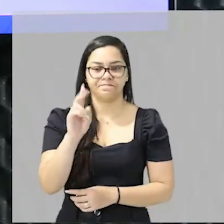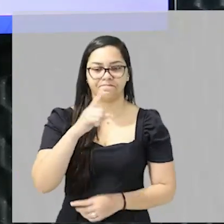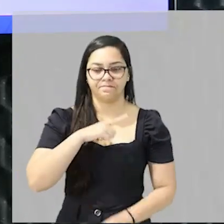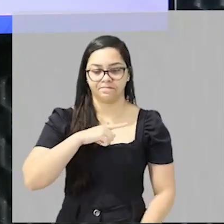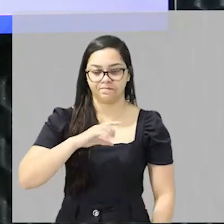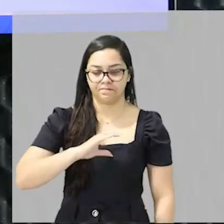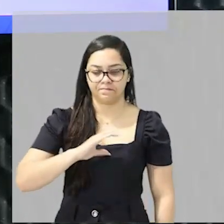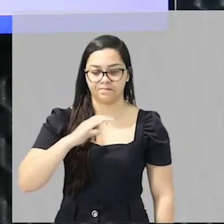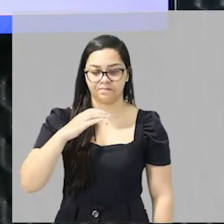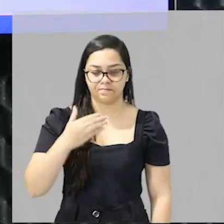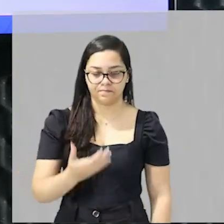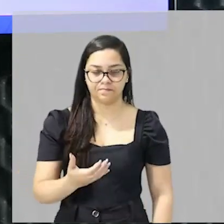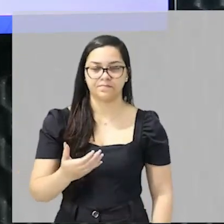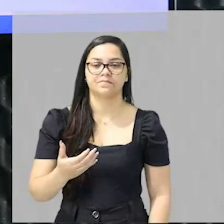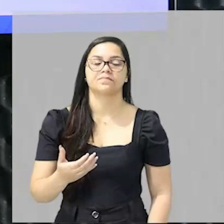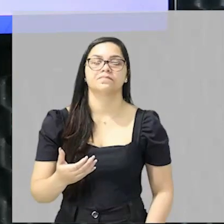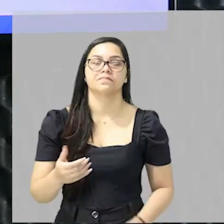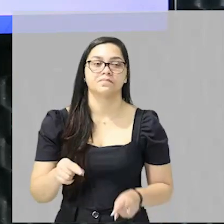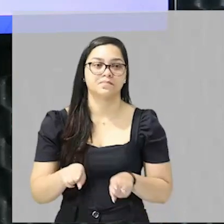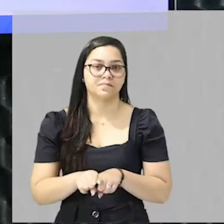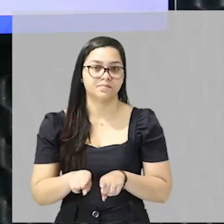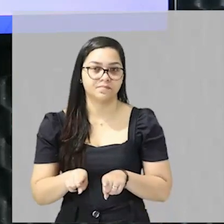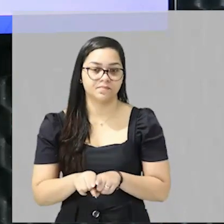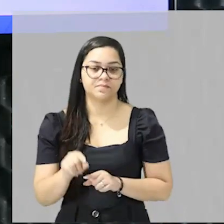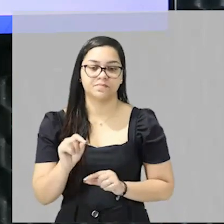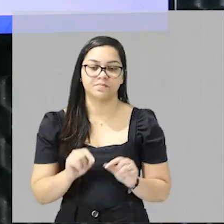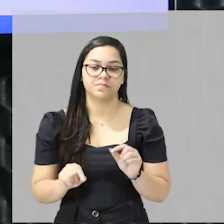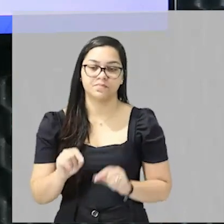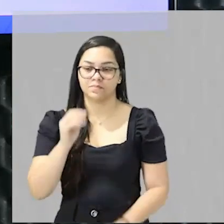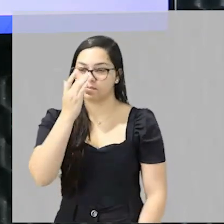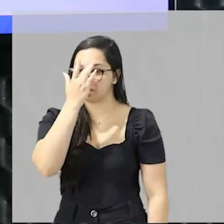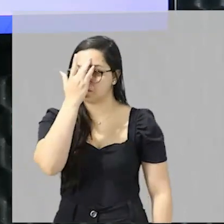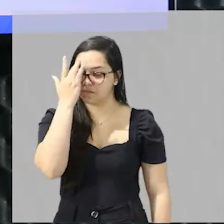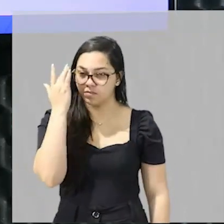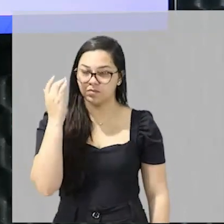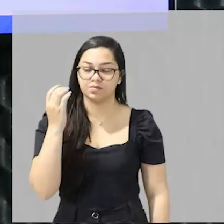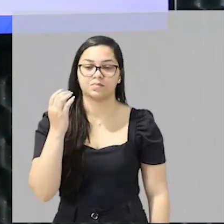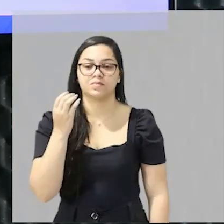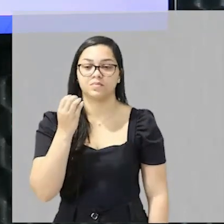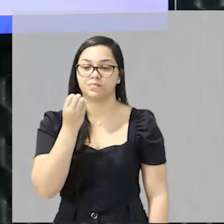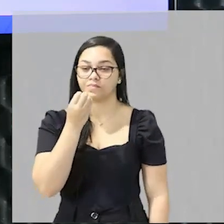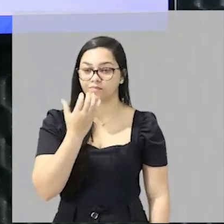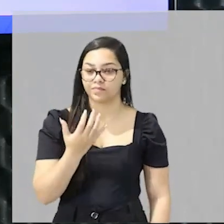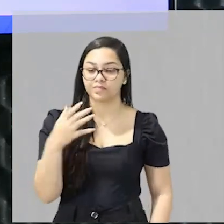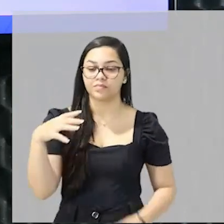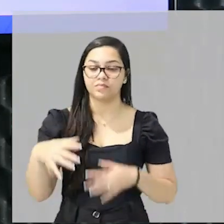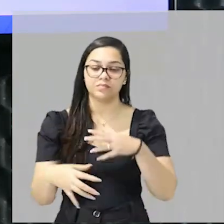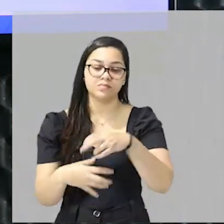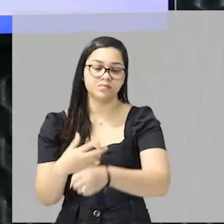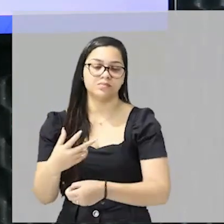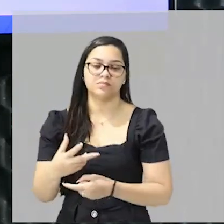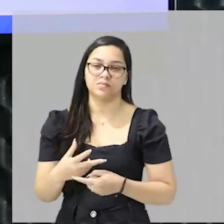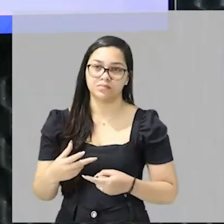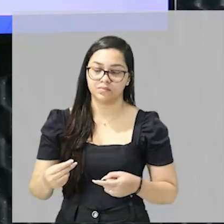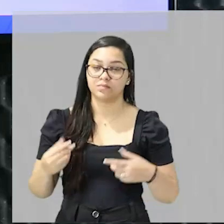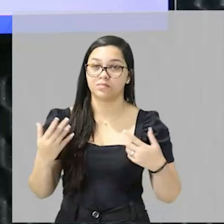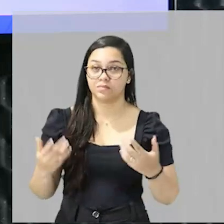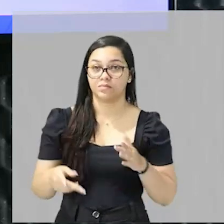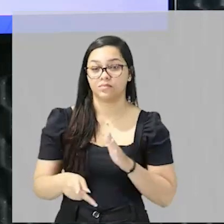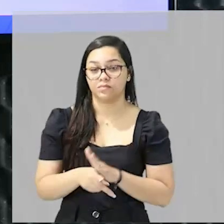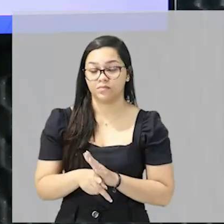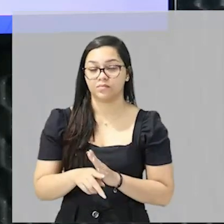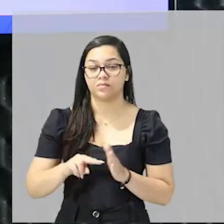coragem, bravura, de ser alguém destemido em busca de alguma conquista. Então essa seria a